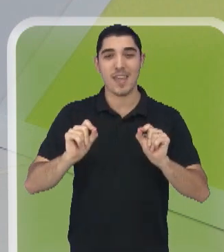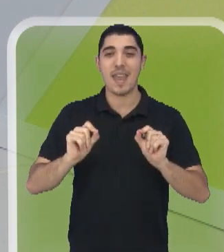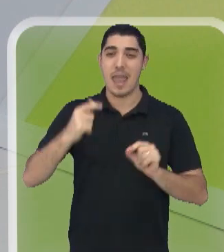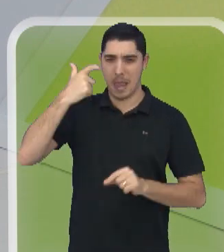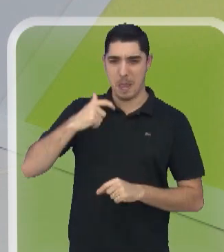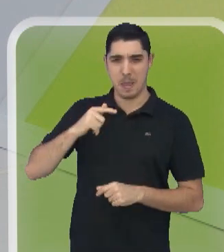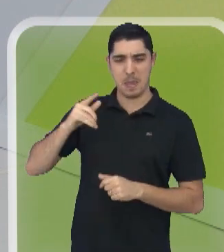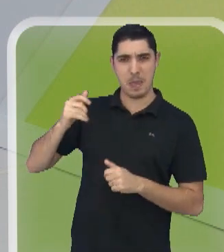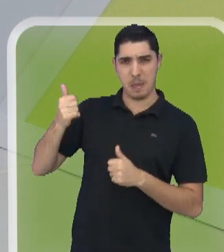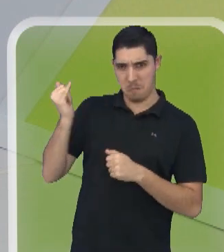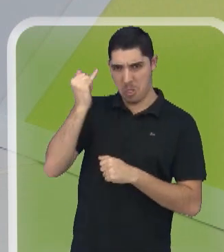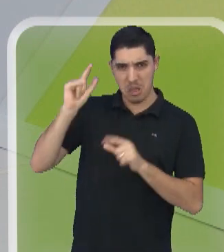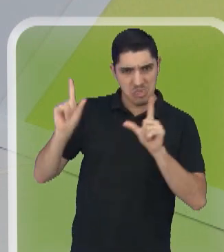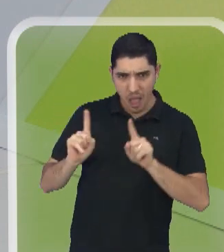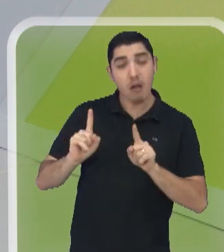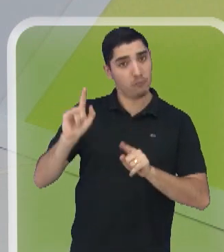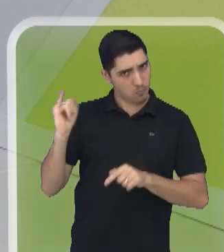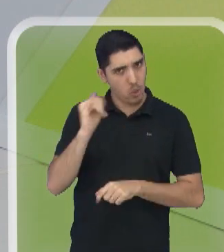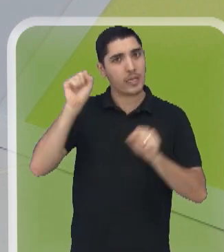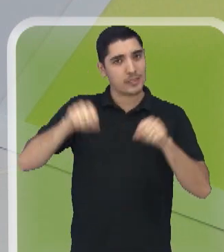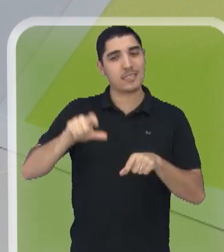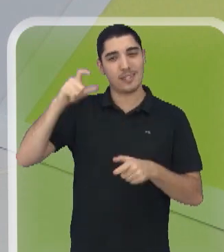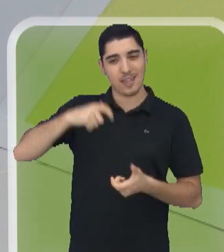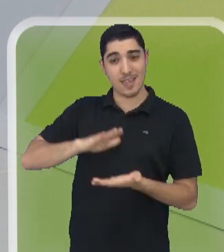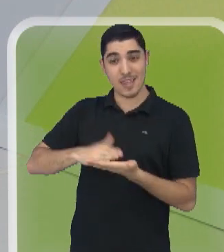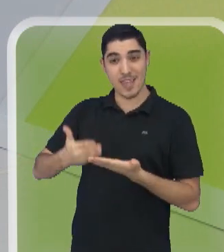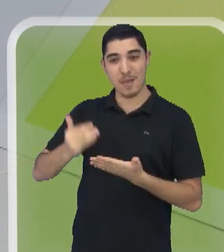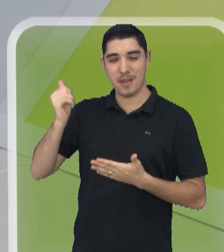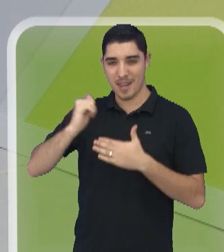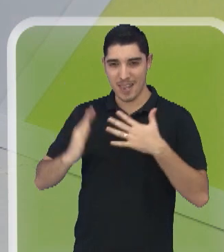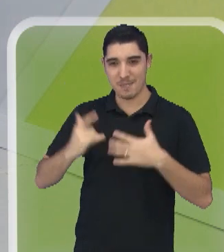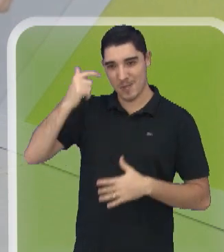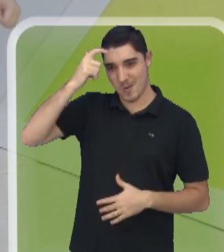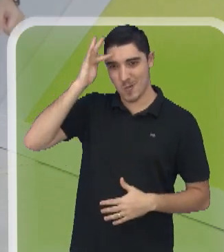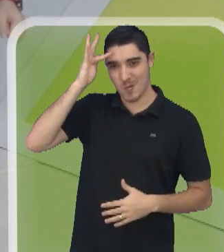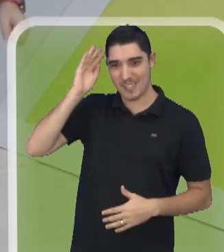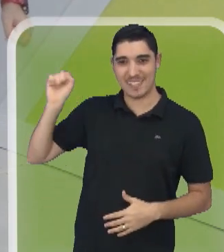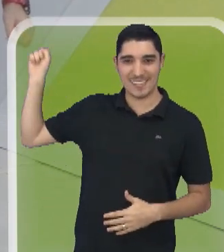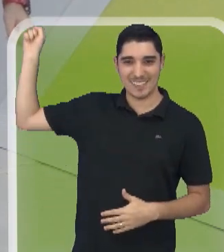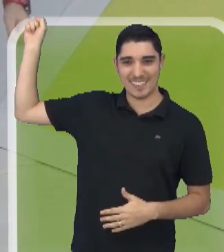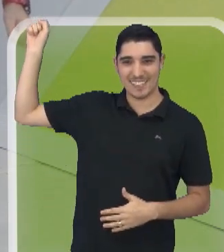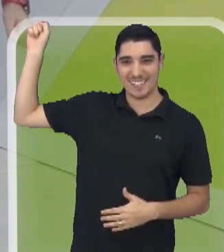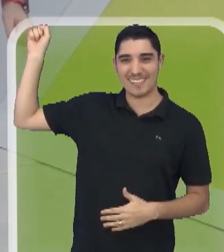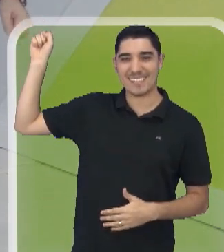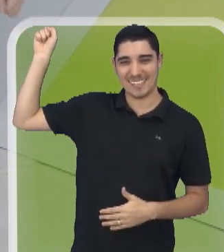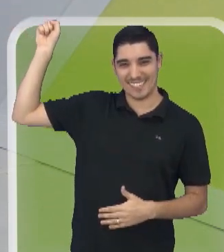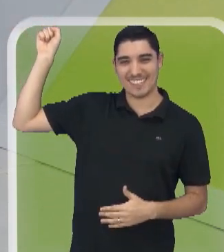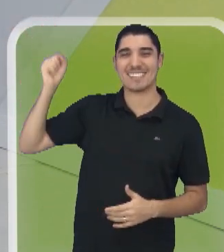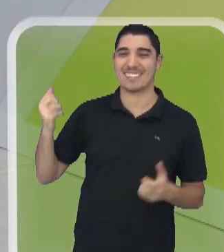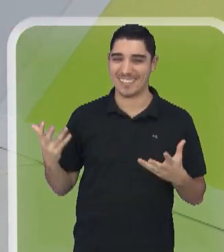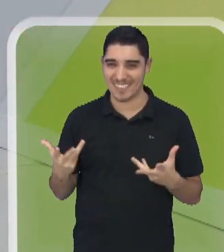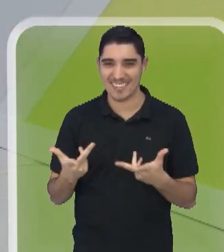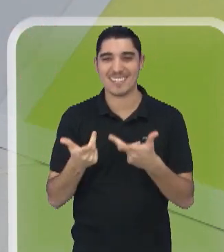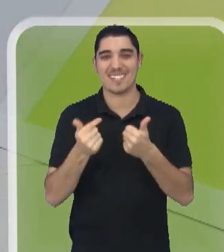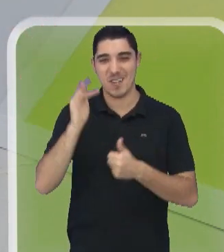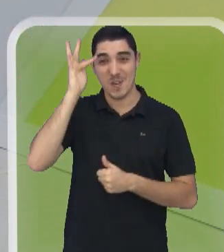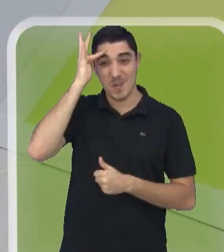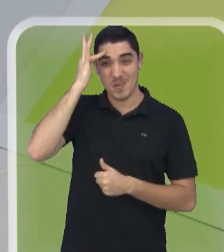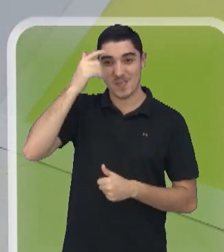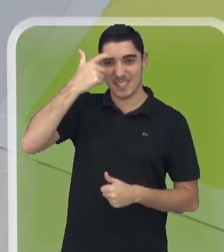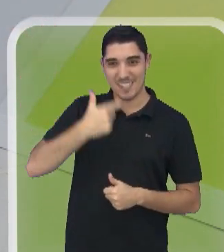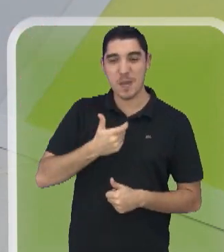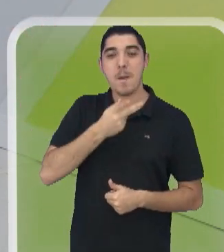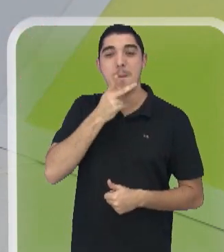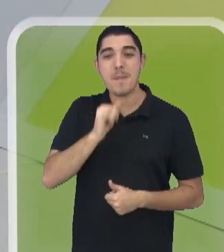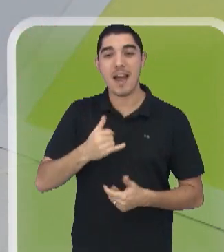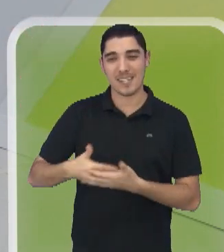menos importante, o nosso tradutor de Libras, o nosso querido Luiz Fernando, aquele soquinho maroto, beleza, grande Luizão, o papai